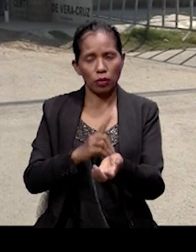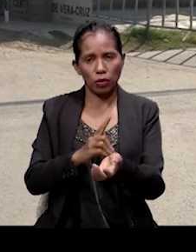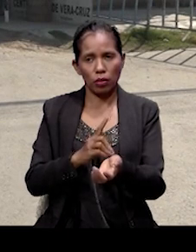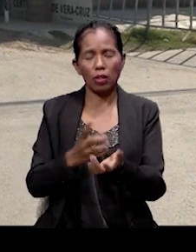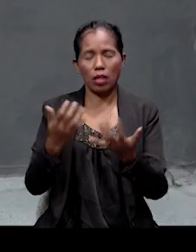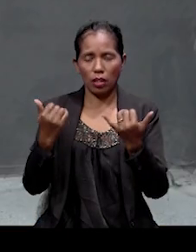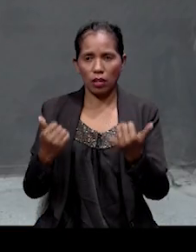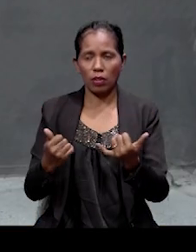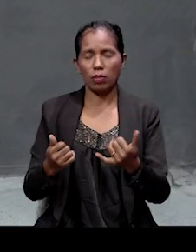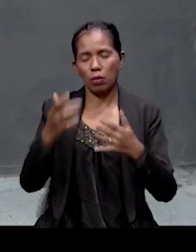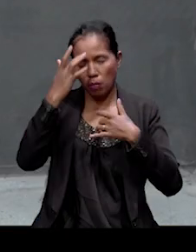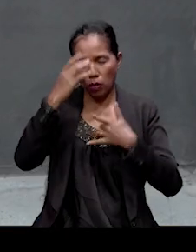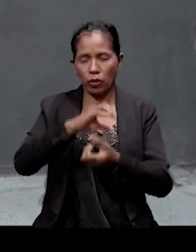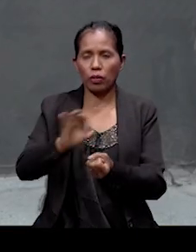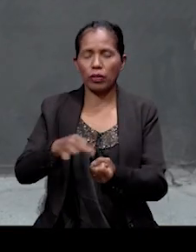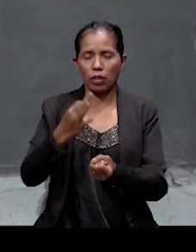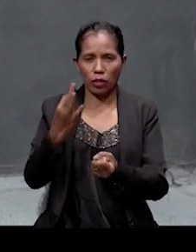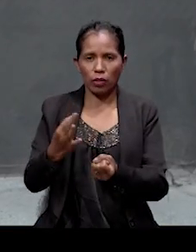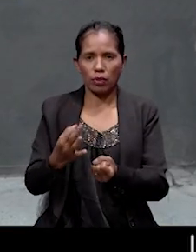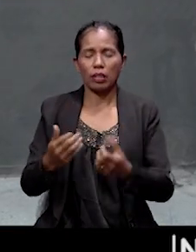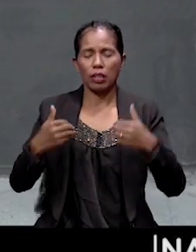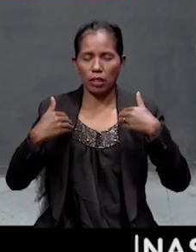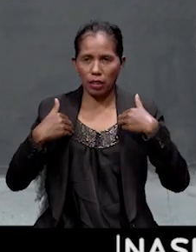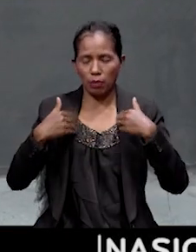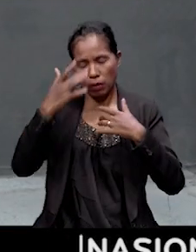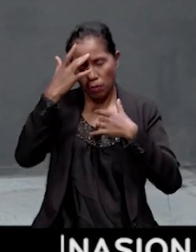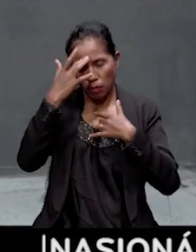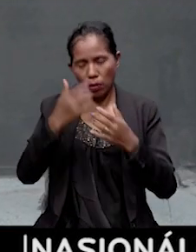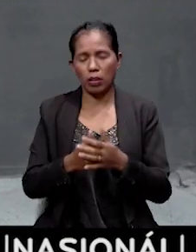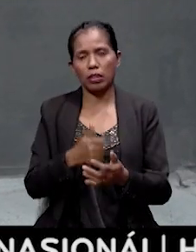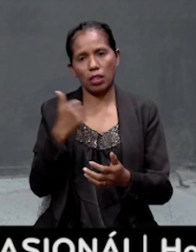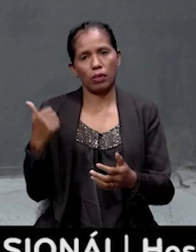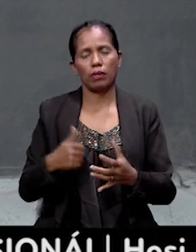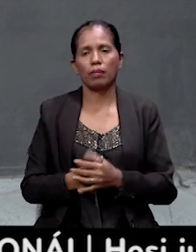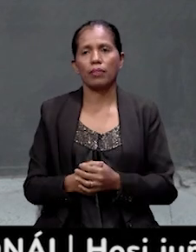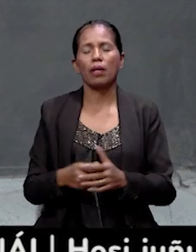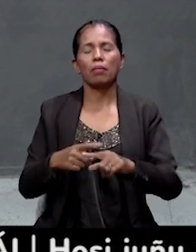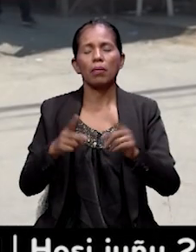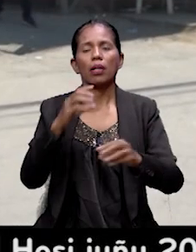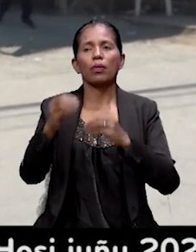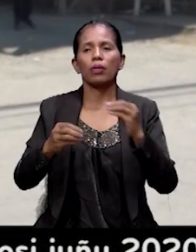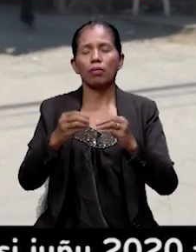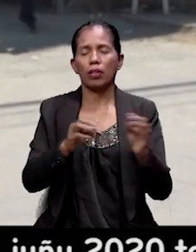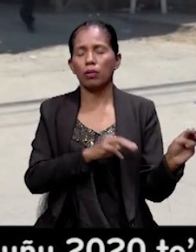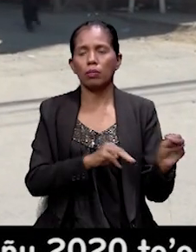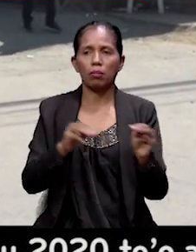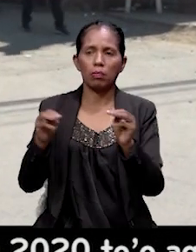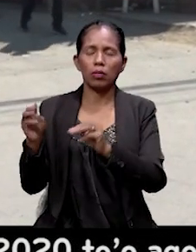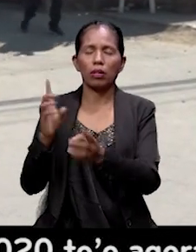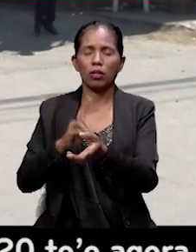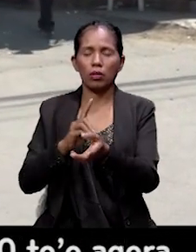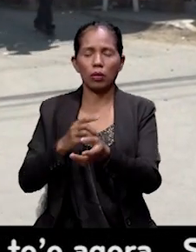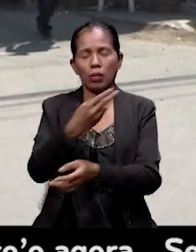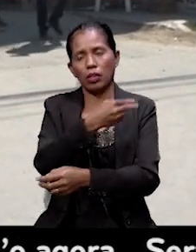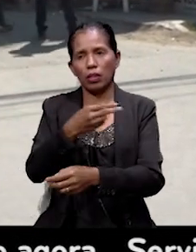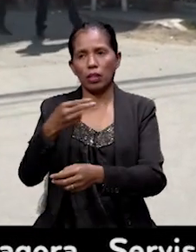além de infectado com COVID-19, e amos moras com morbilidade. Mas bem quando ba ato transfere, Dr. Sérgio ba